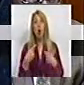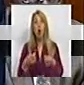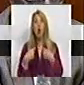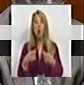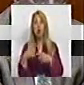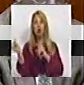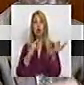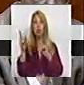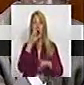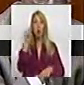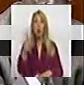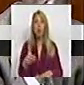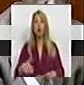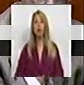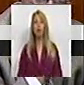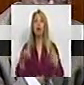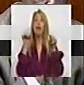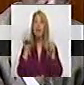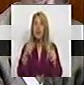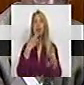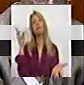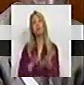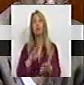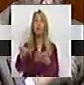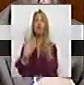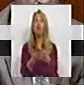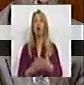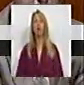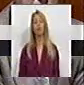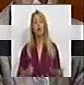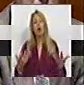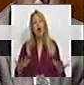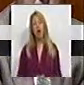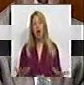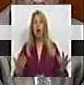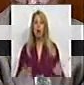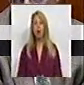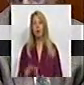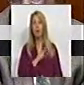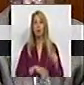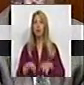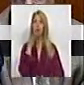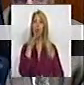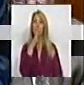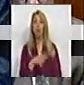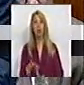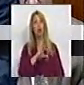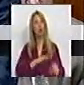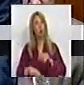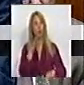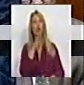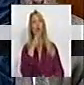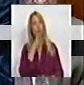de combustível. É isso que efetivamente se propõe. Agora, Sr. Deputado, Senhor